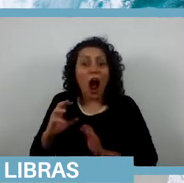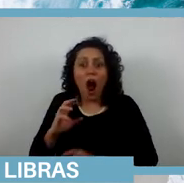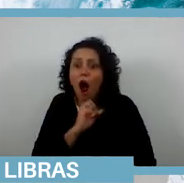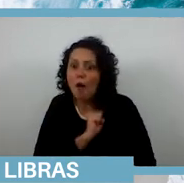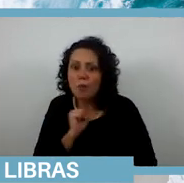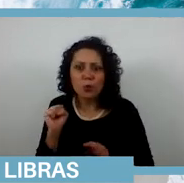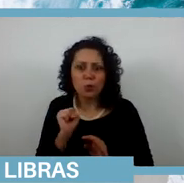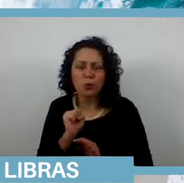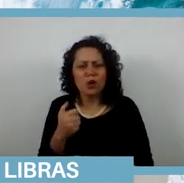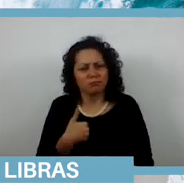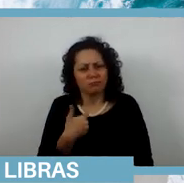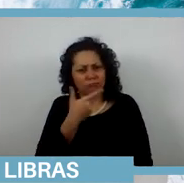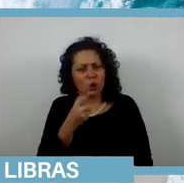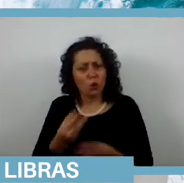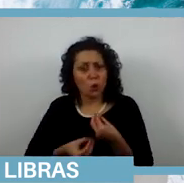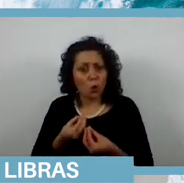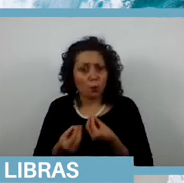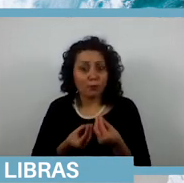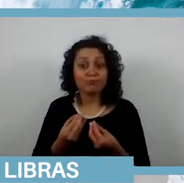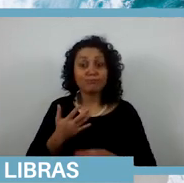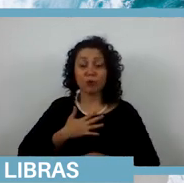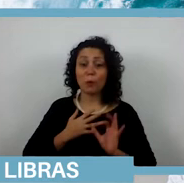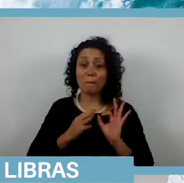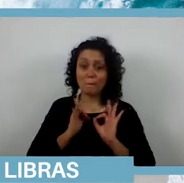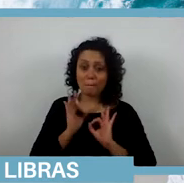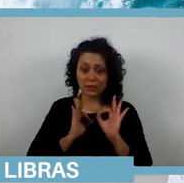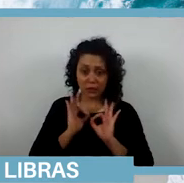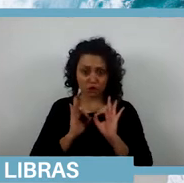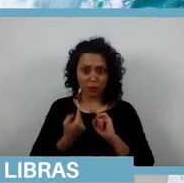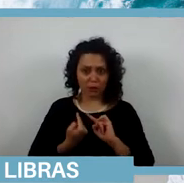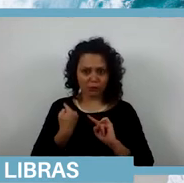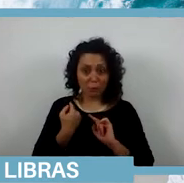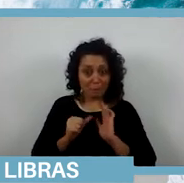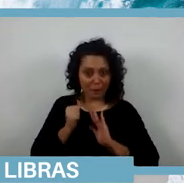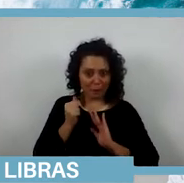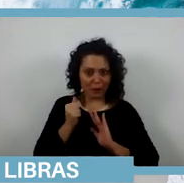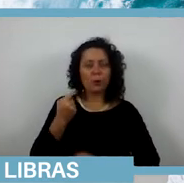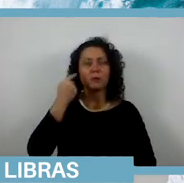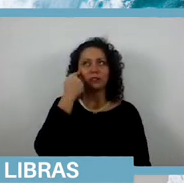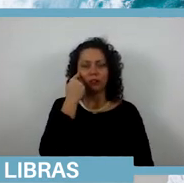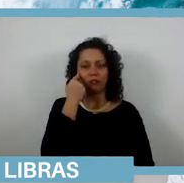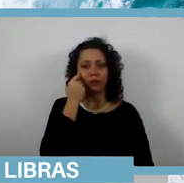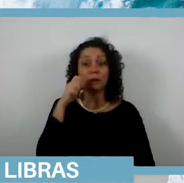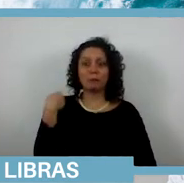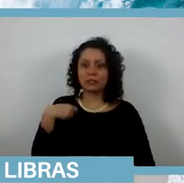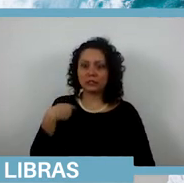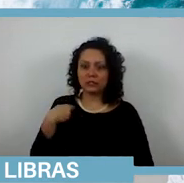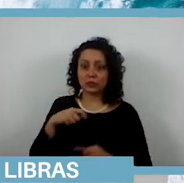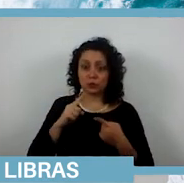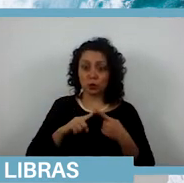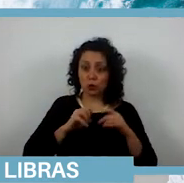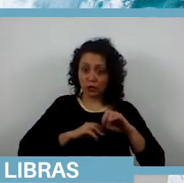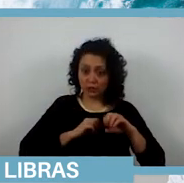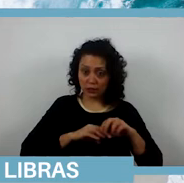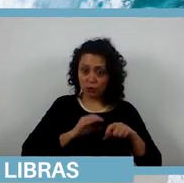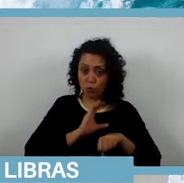fazer isso né no planejamento do negócio amido é sempre foi trabalhar com essas três pilares da educação por meio dos